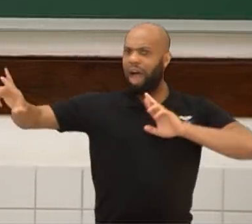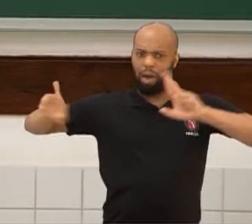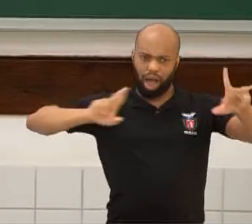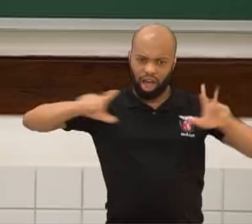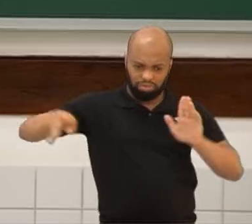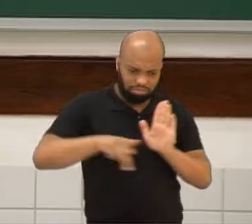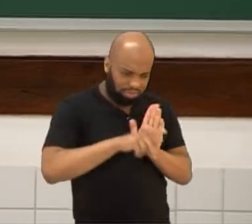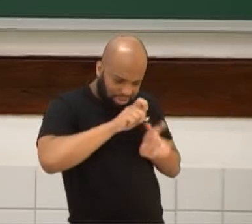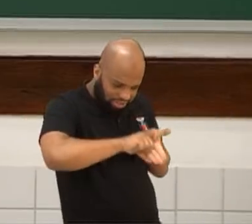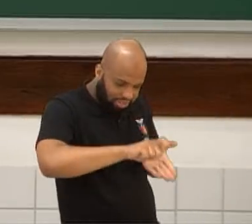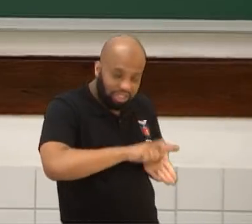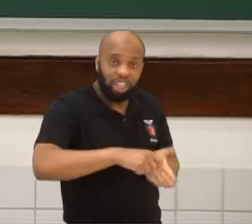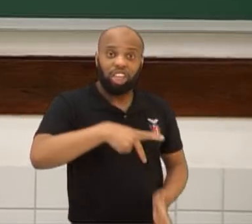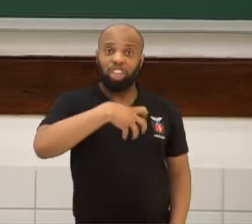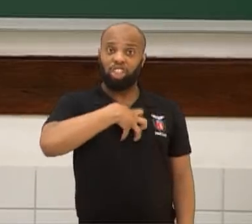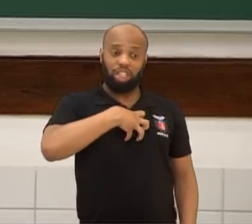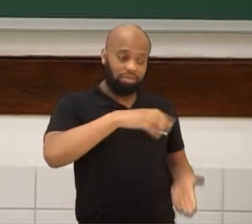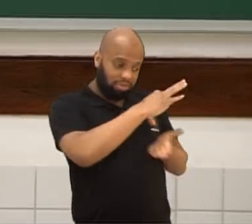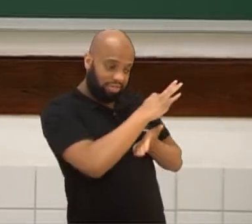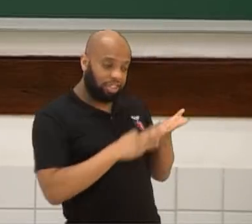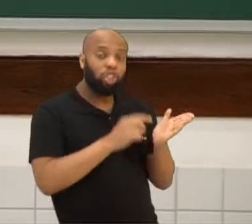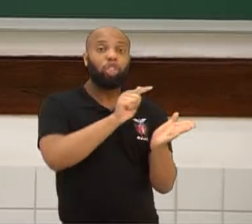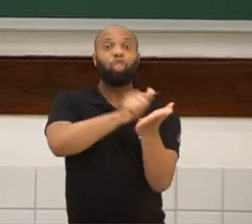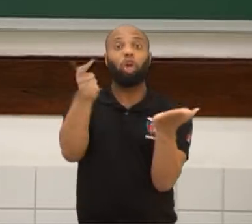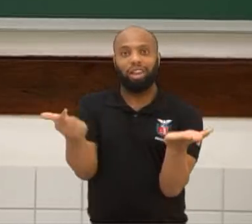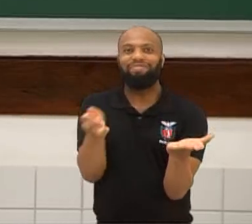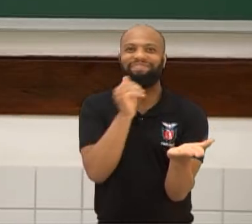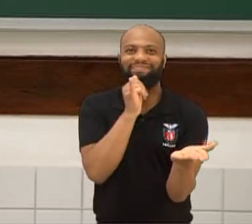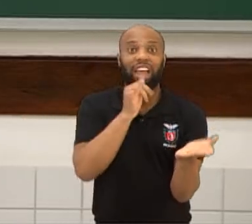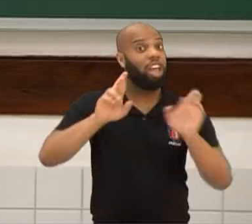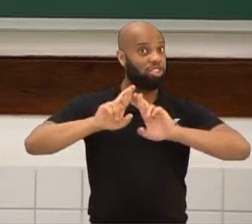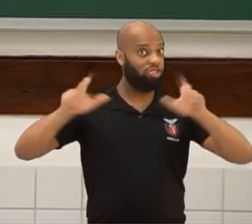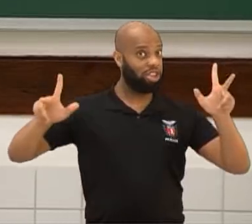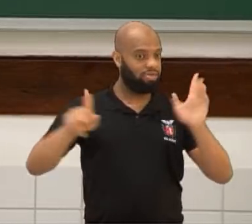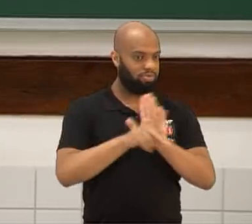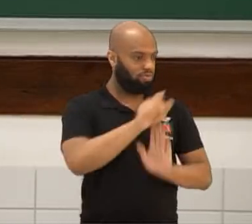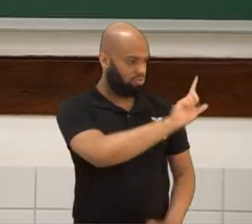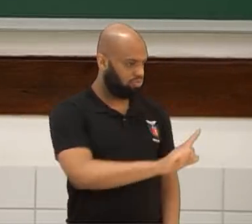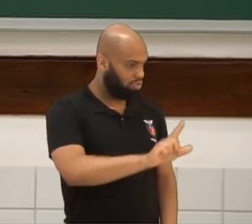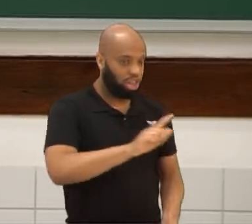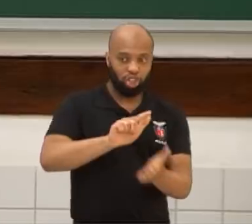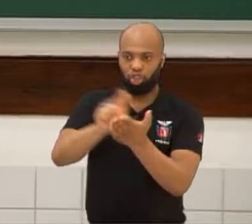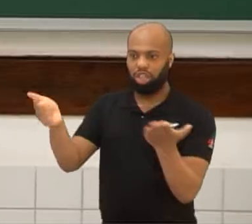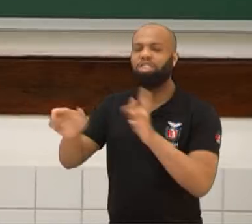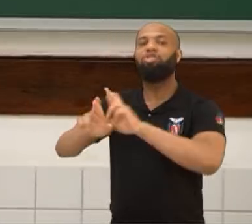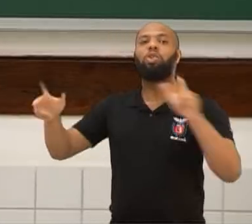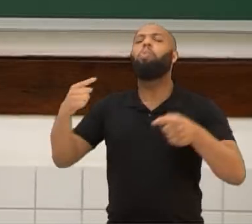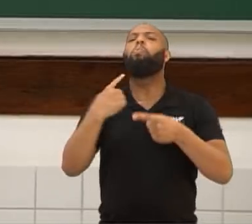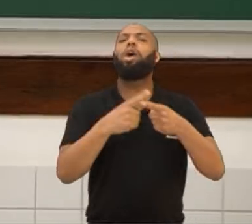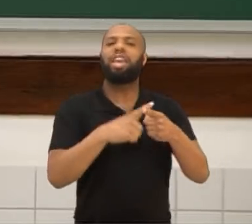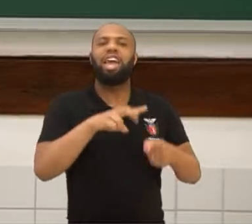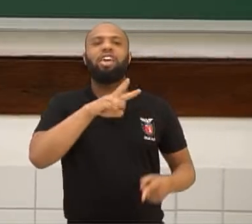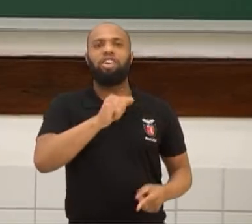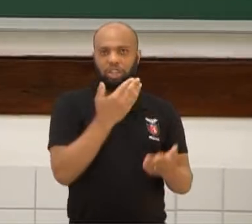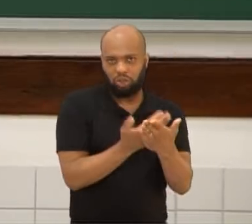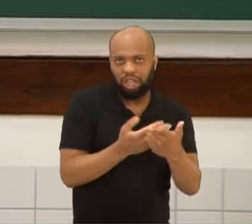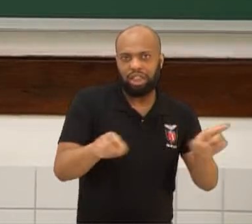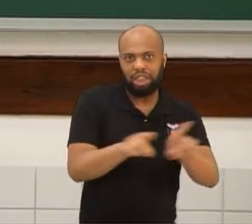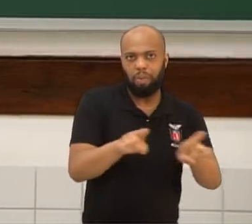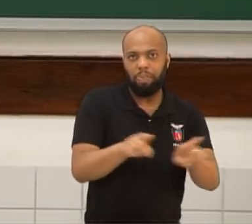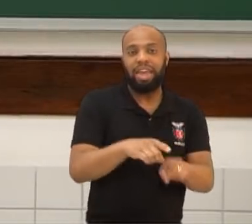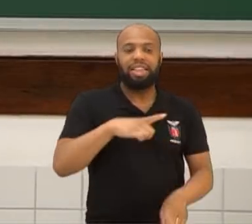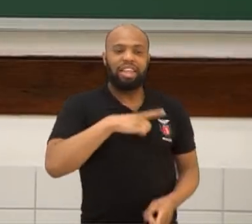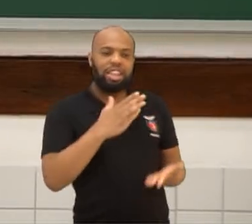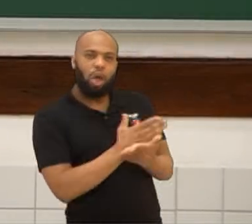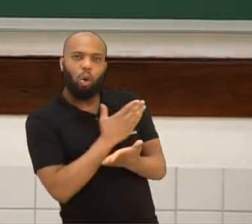uma escrita feita ali para um texto jornalístico, um texto que narre uma notícia, que traga ali uma reportagem, enfim.